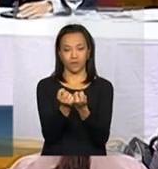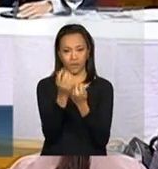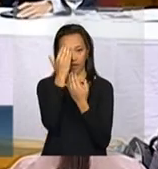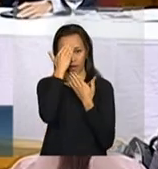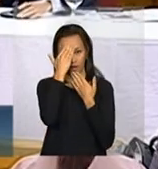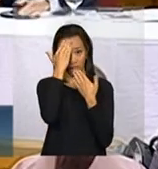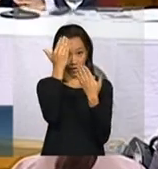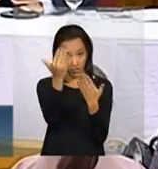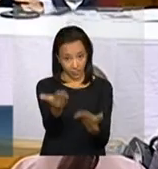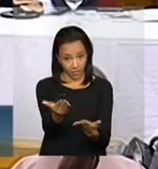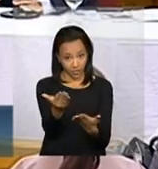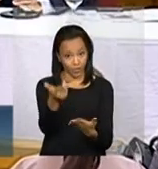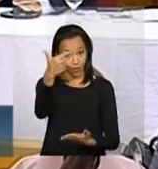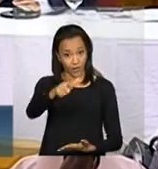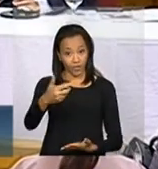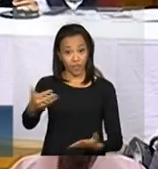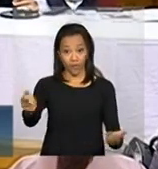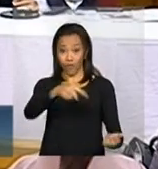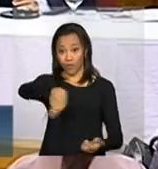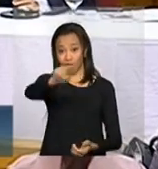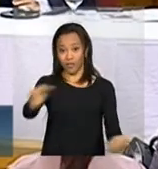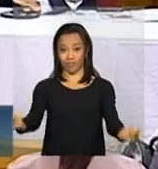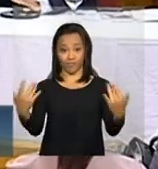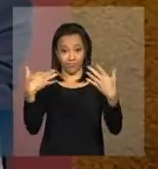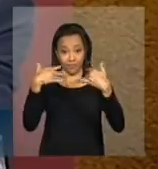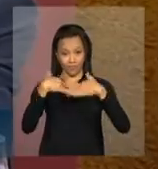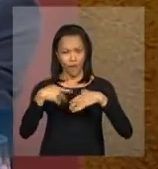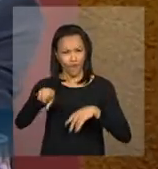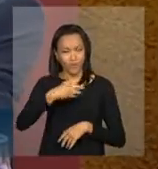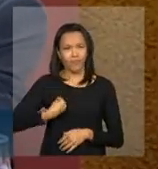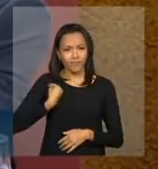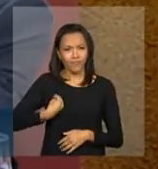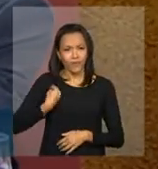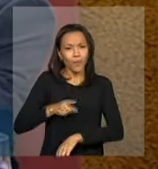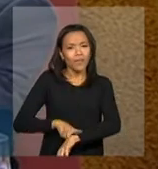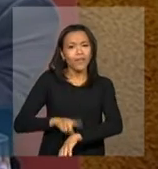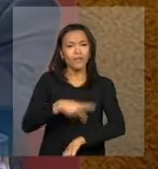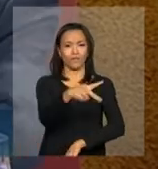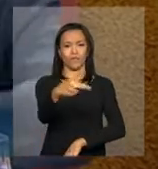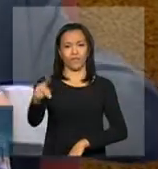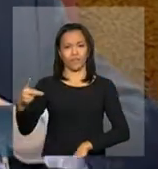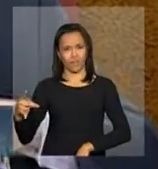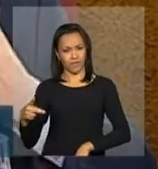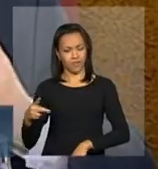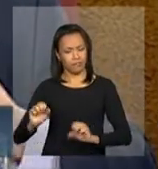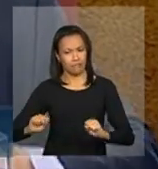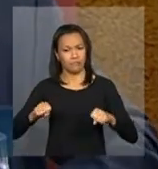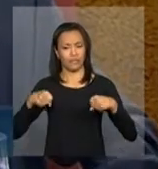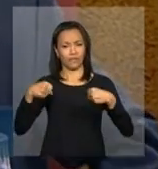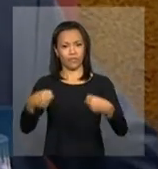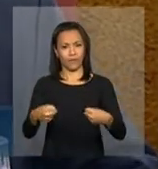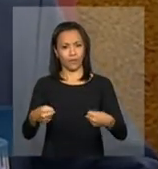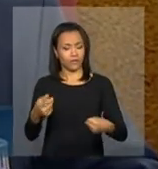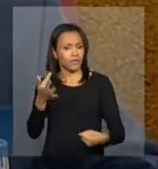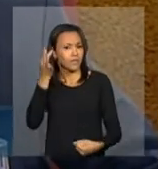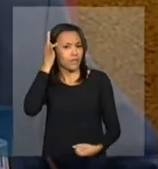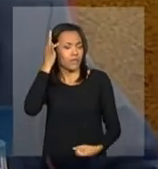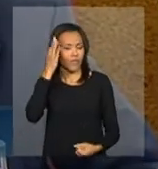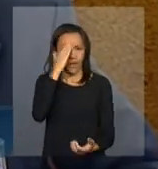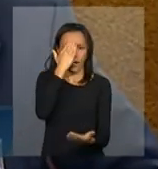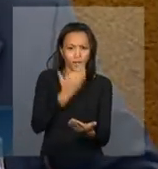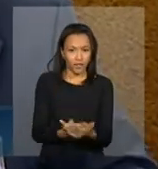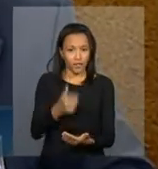Agradeço mais uma vez a presença de vocês, o fato de vocês estarem aqui dedicando o tempo de vocês, o esforço de vocês, a fé, a crença